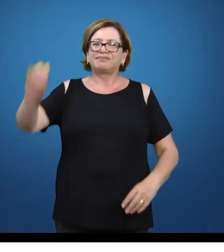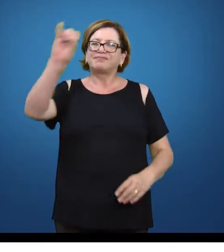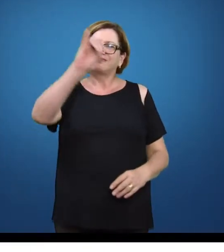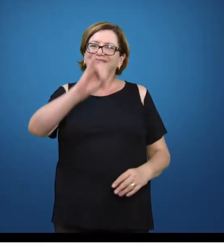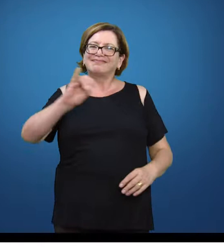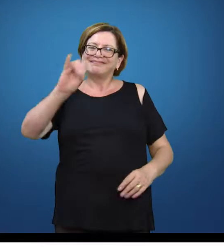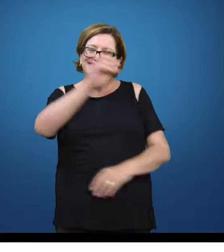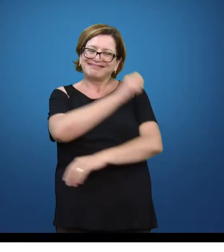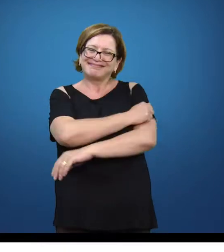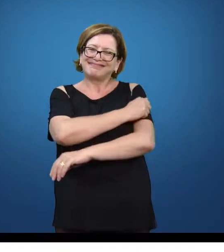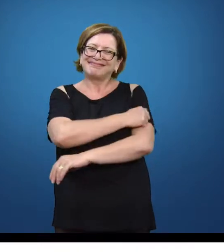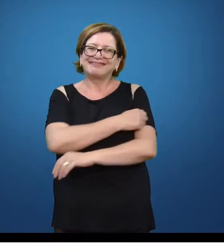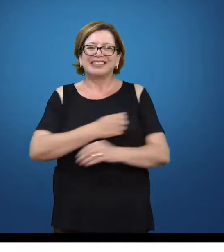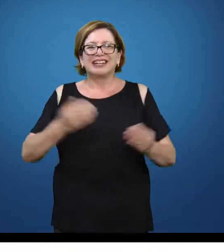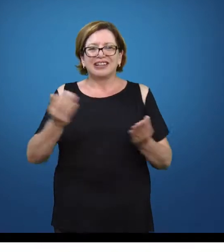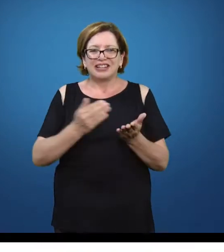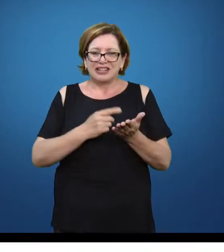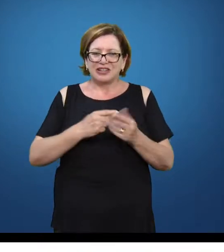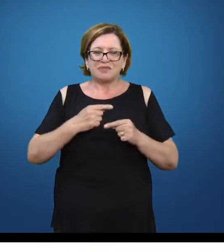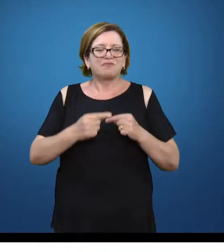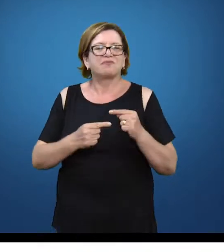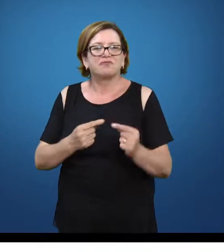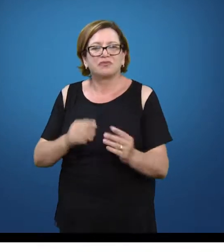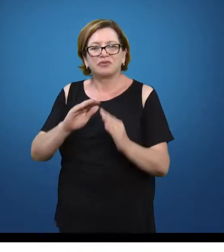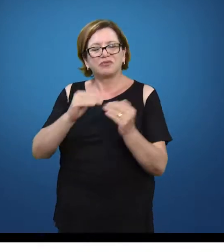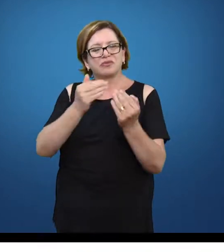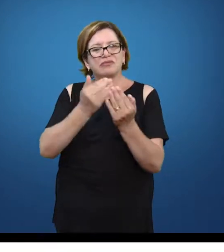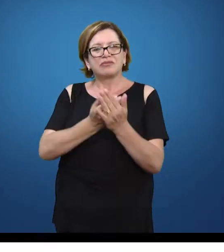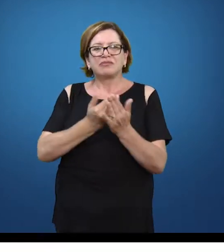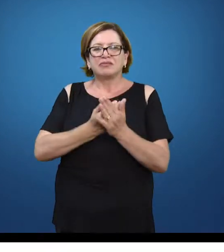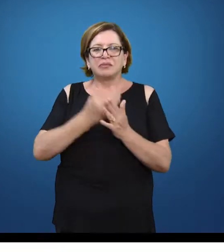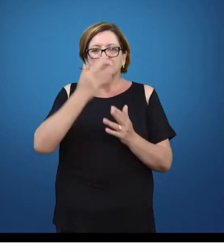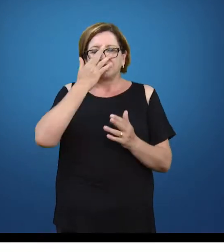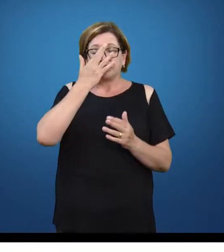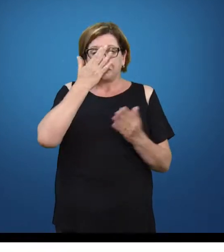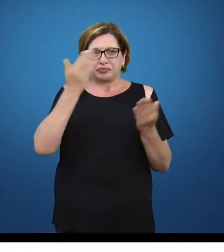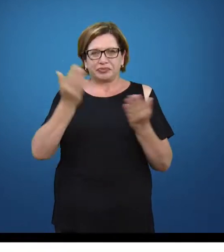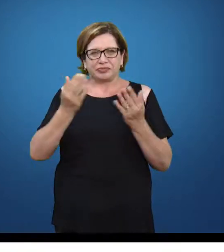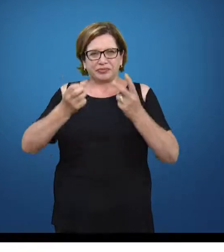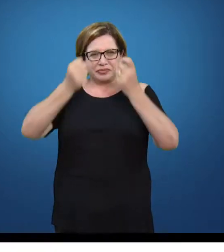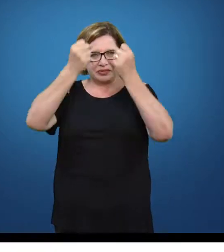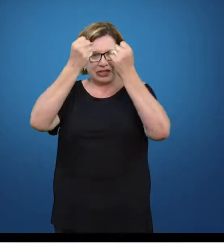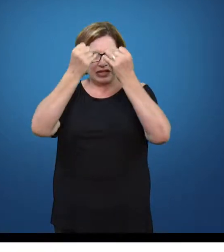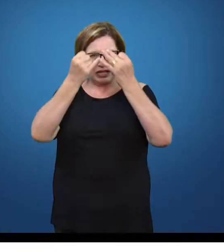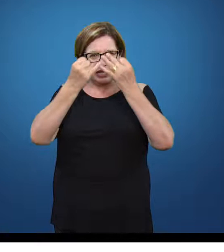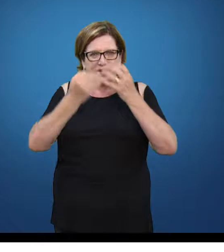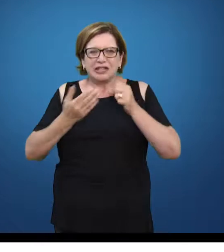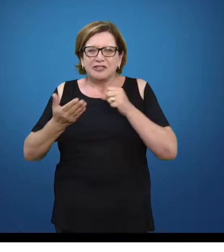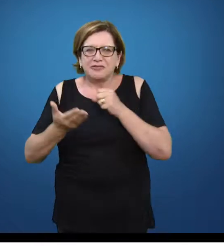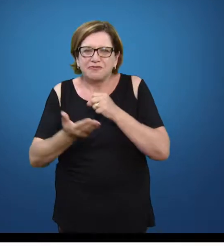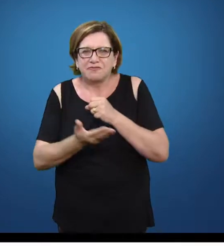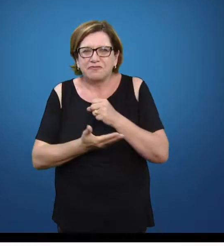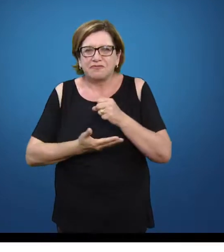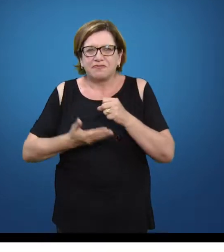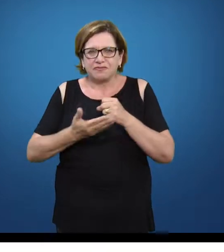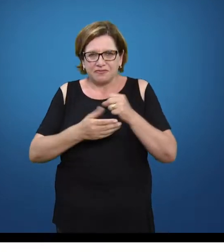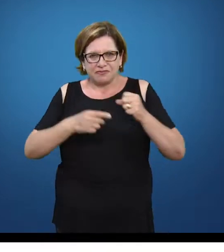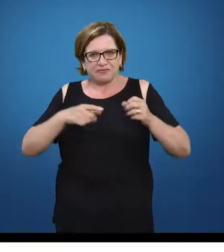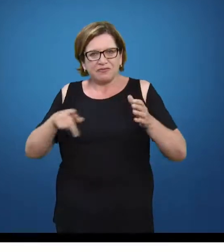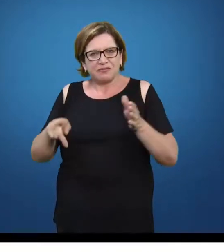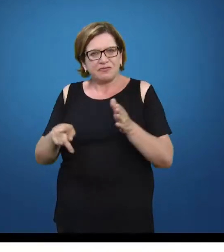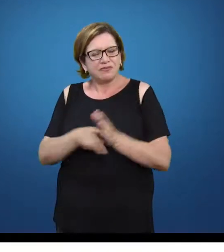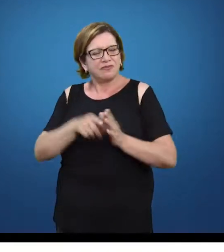Olá, pessoal! Dando continuidade aos nossos estudos, nós iremos tratar sobre os fundamentos que norteiam